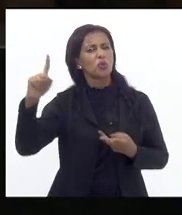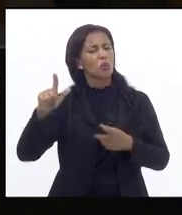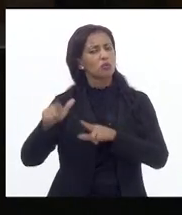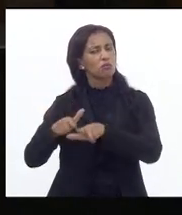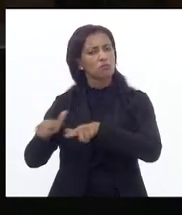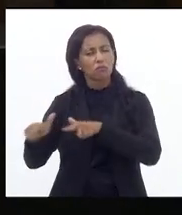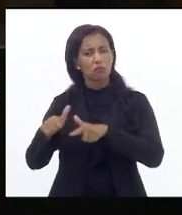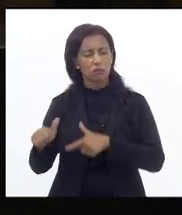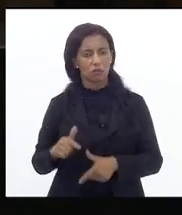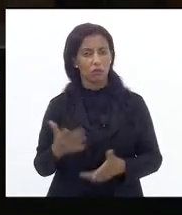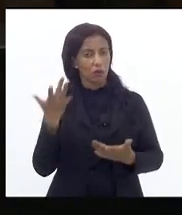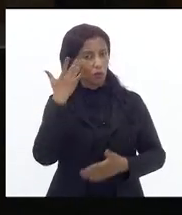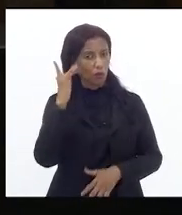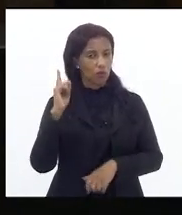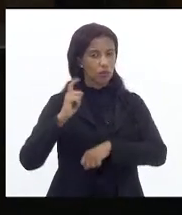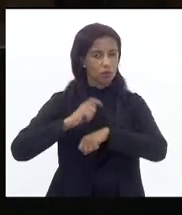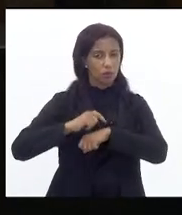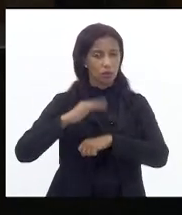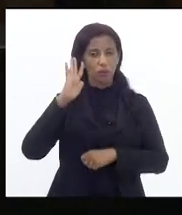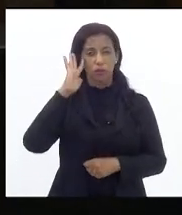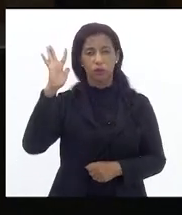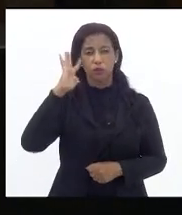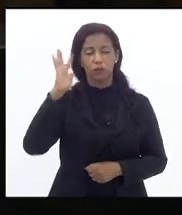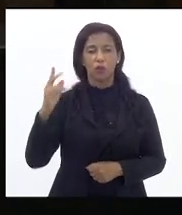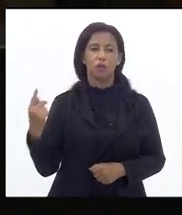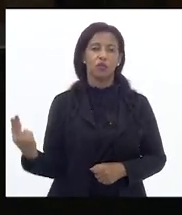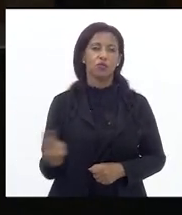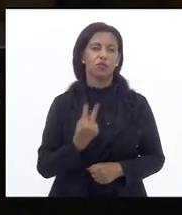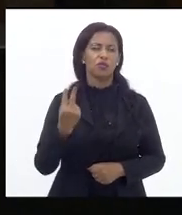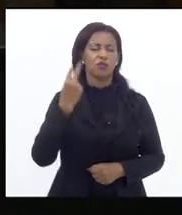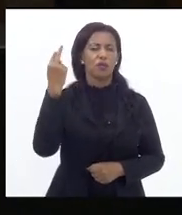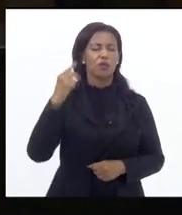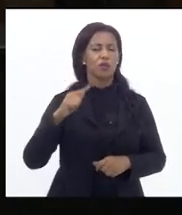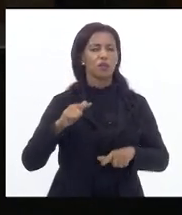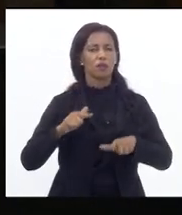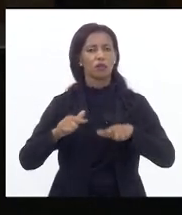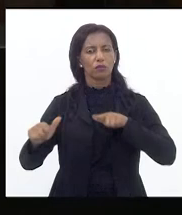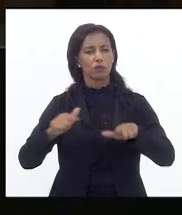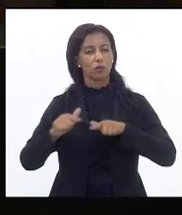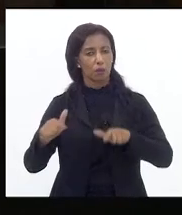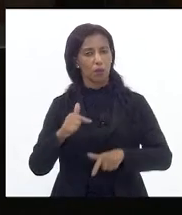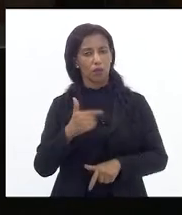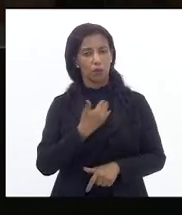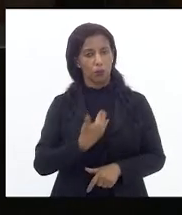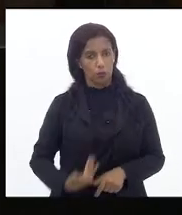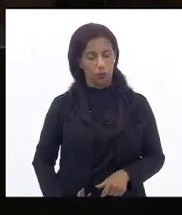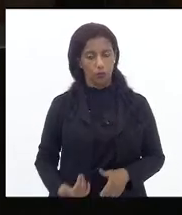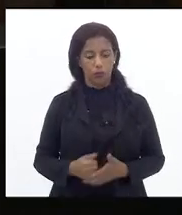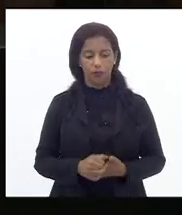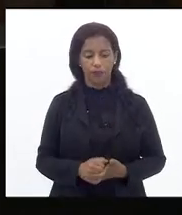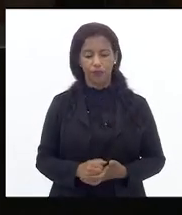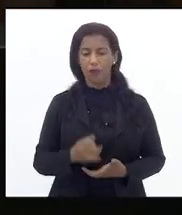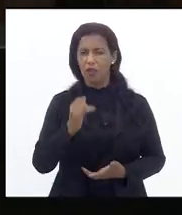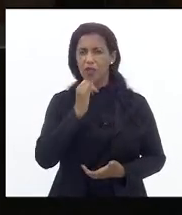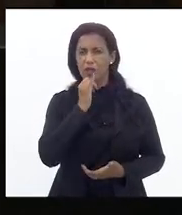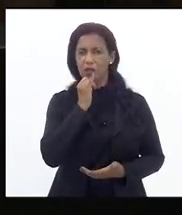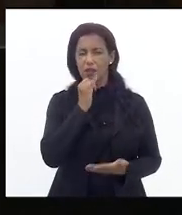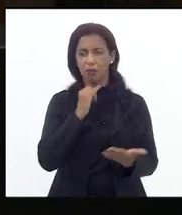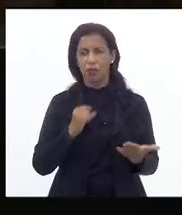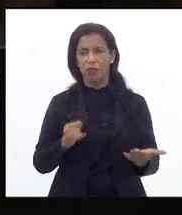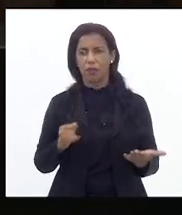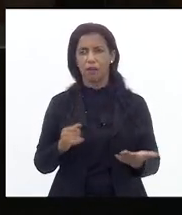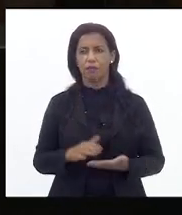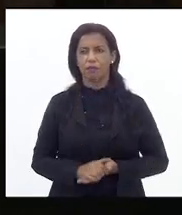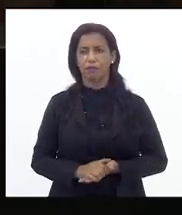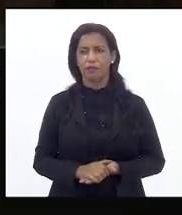e eu acho que esse momento é o momento de reflexão de valorização do Servidor Público quero dar o exemplo aqui